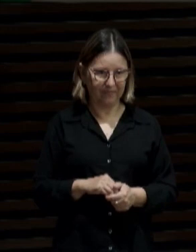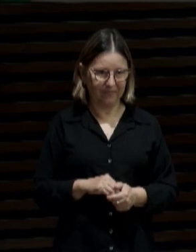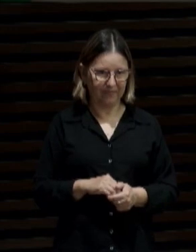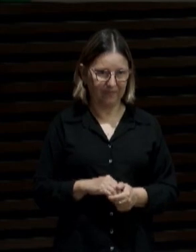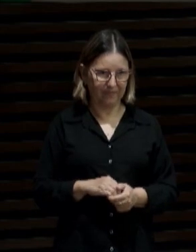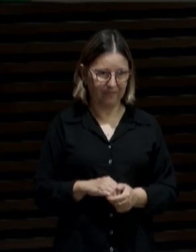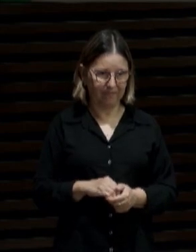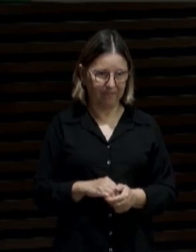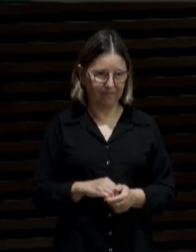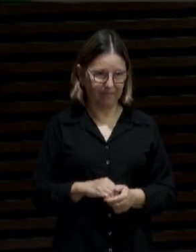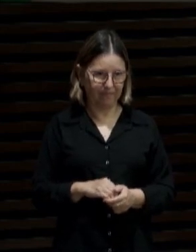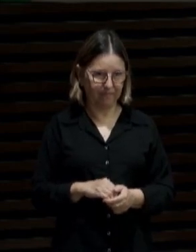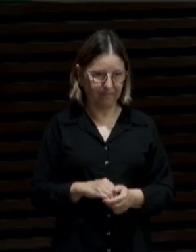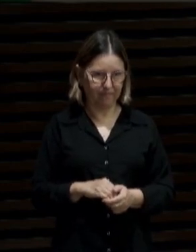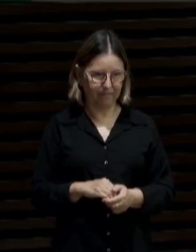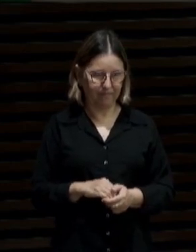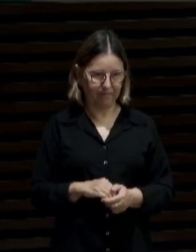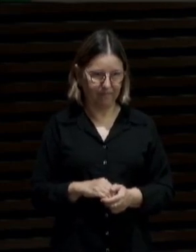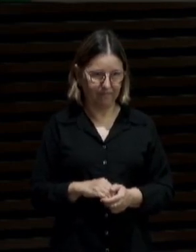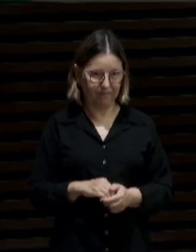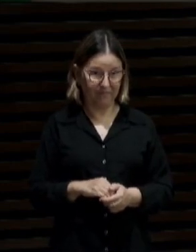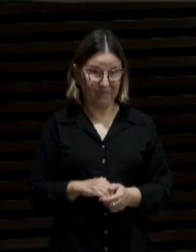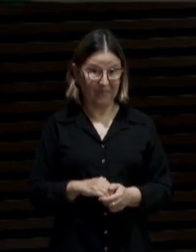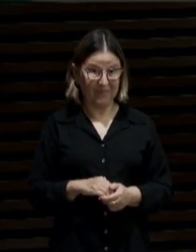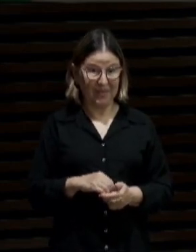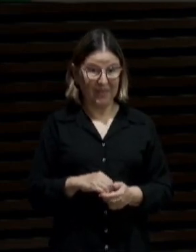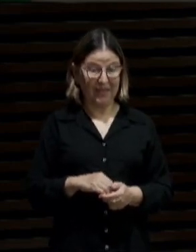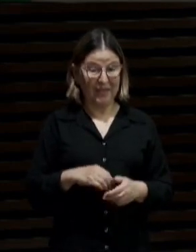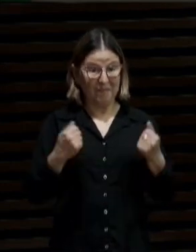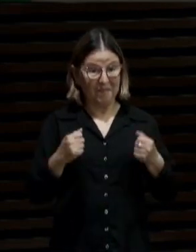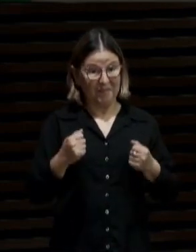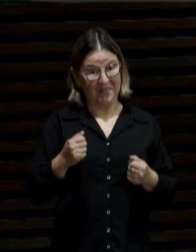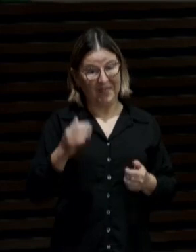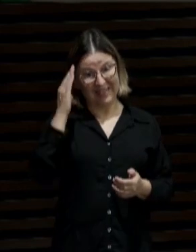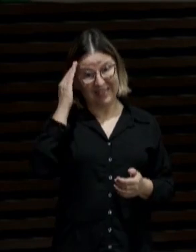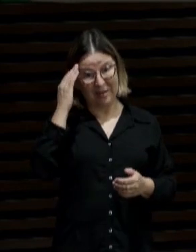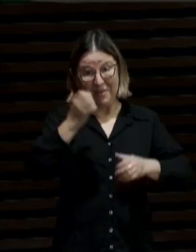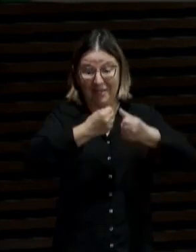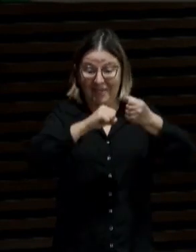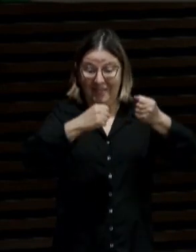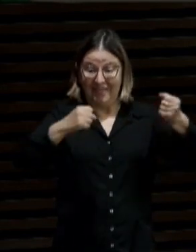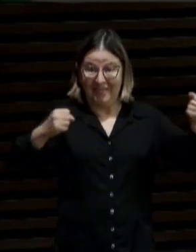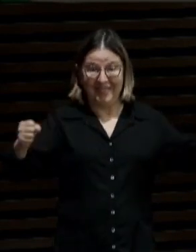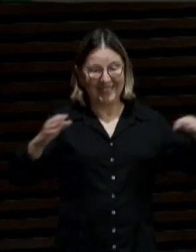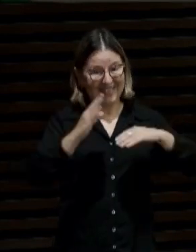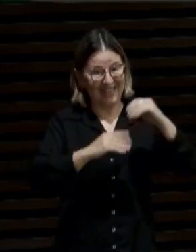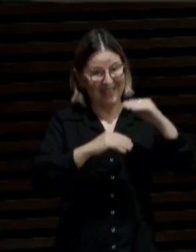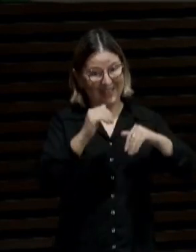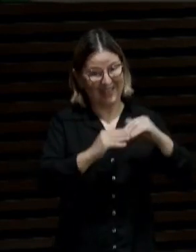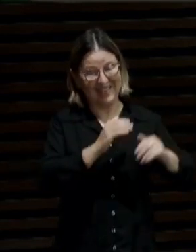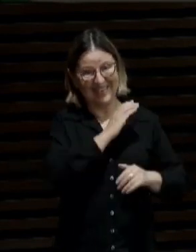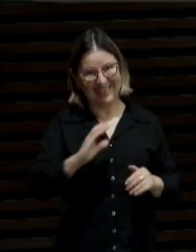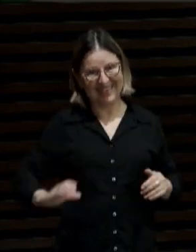aqui, eles vão ver o tamanho da obra que Cristo fez. Eles vão ver o tamanho do Salvador que a gente tem.